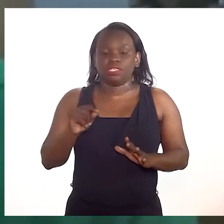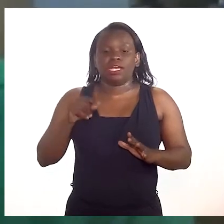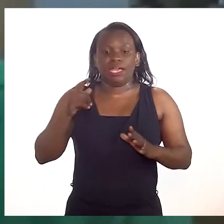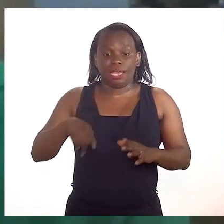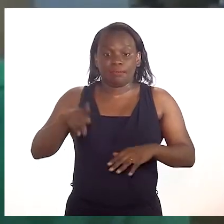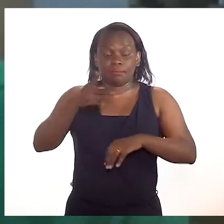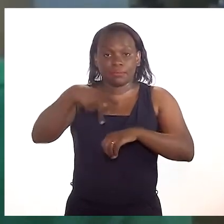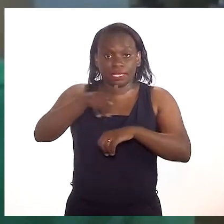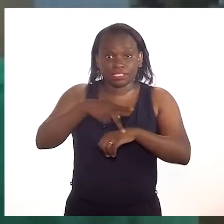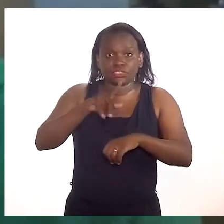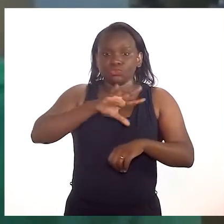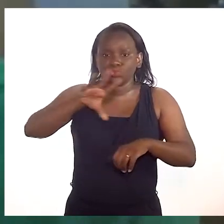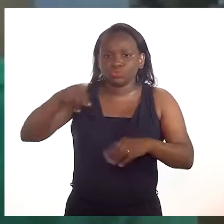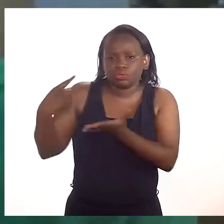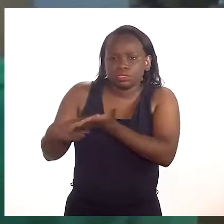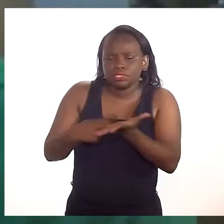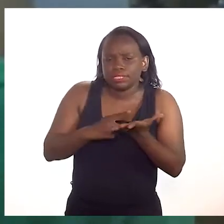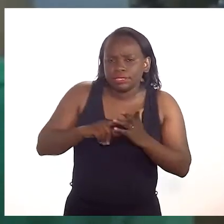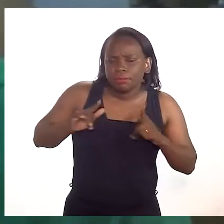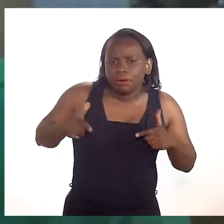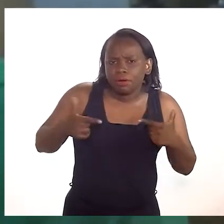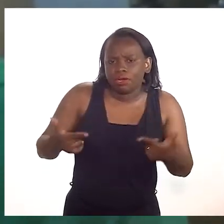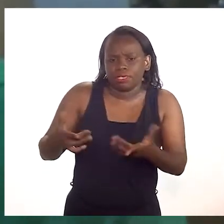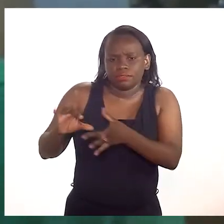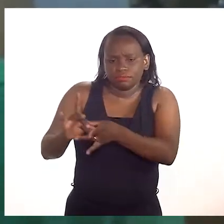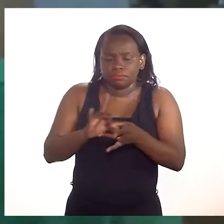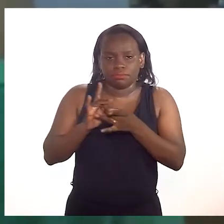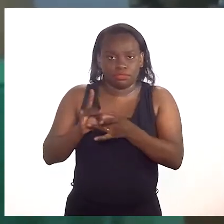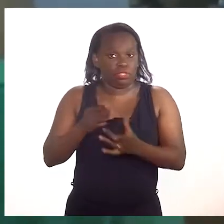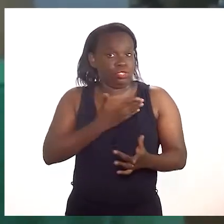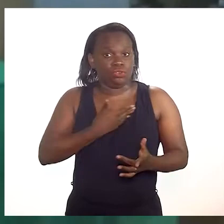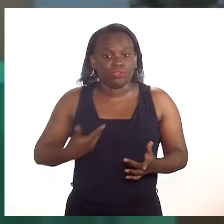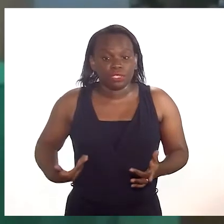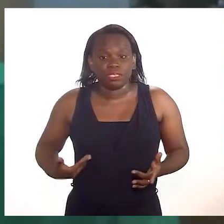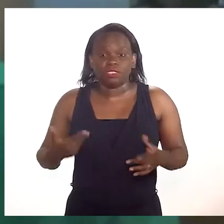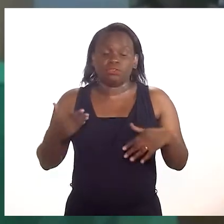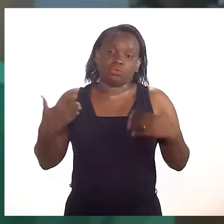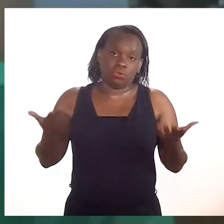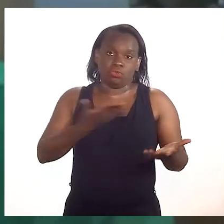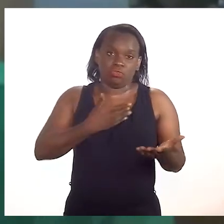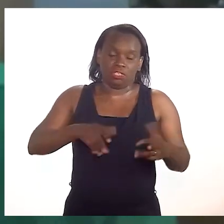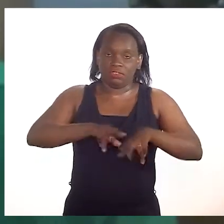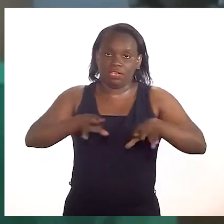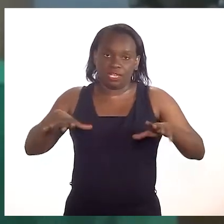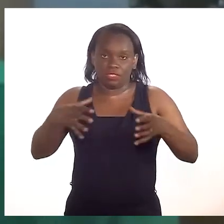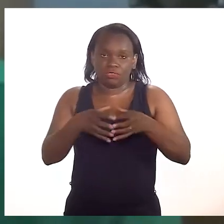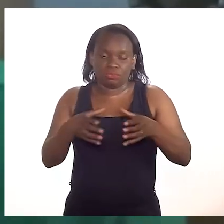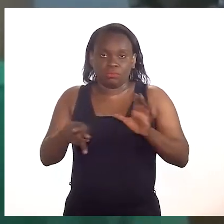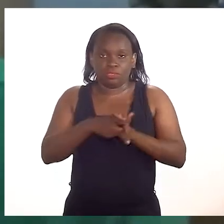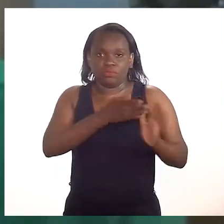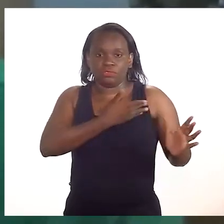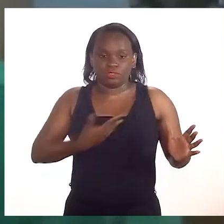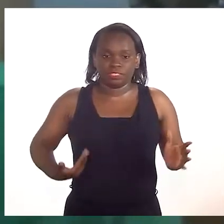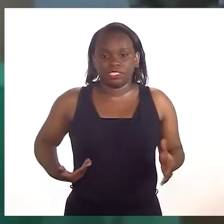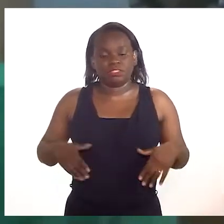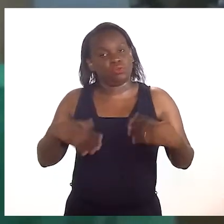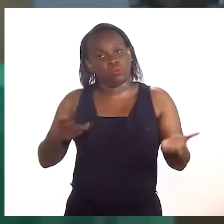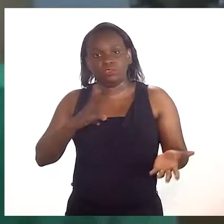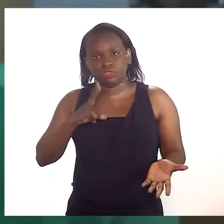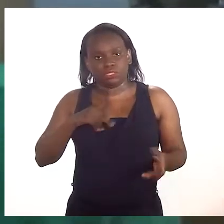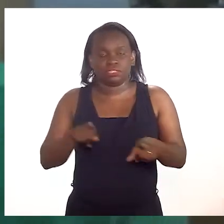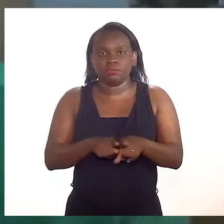que a nação tem que se mobilizar. E o governo, ou os governos, ou as entidades públicas, ou as